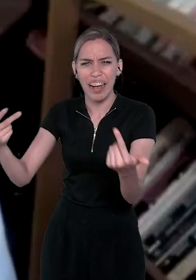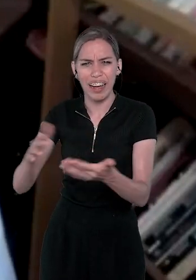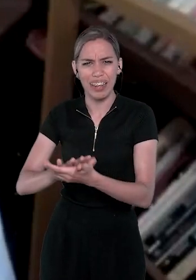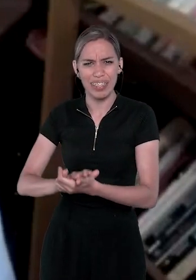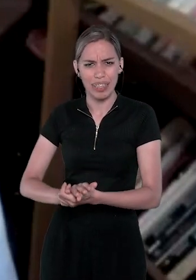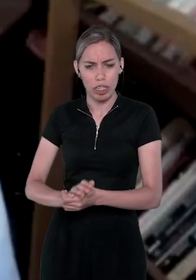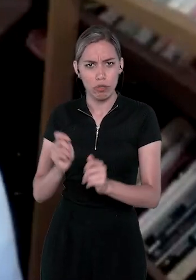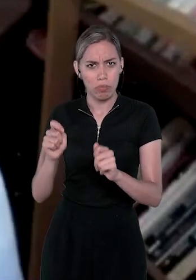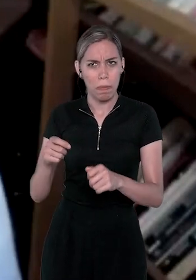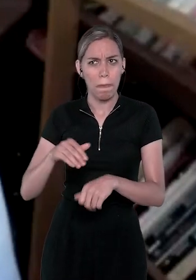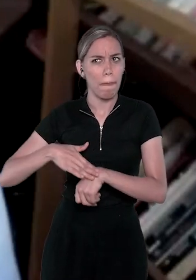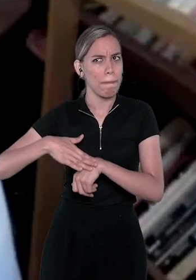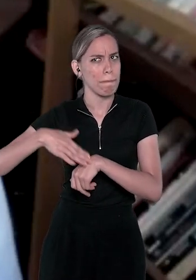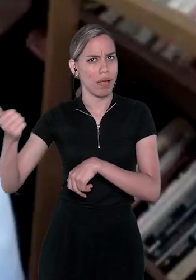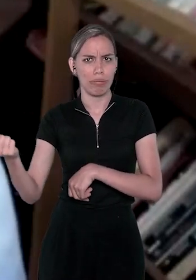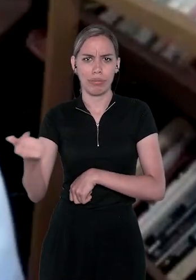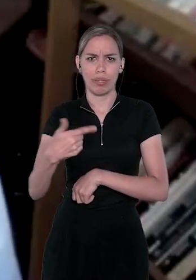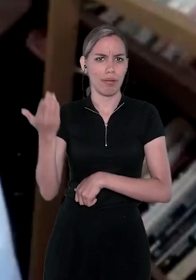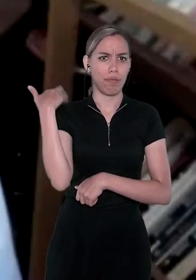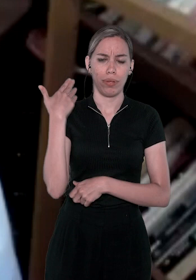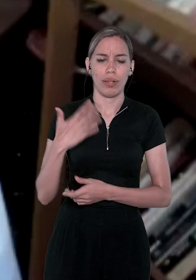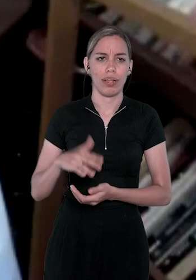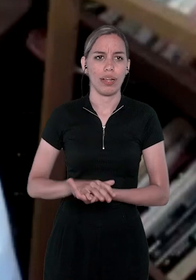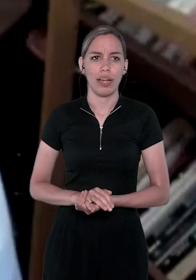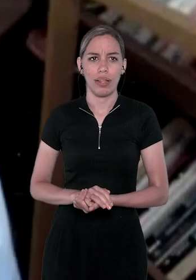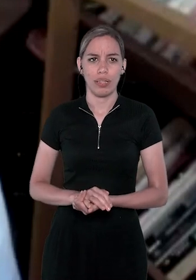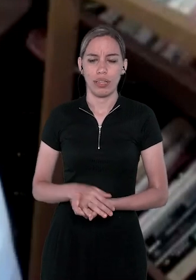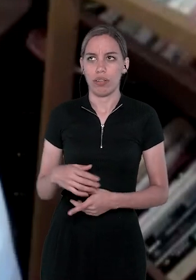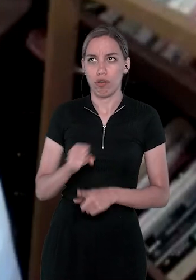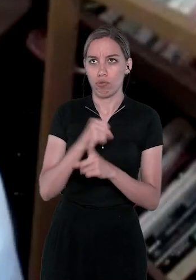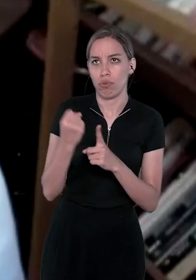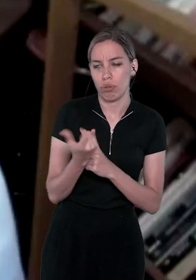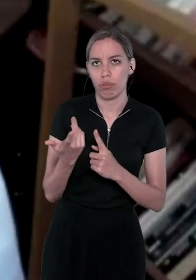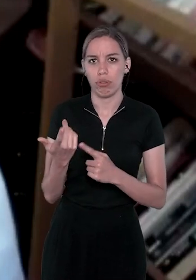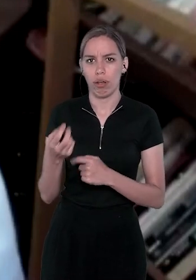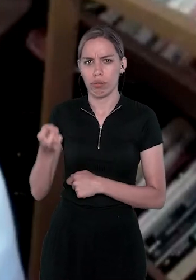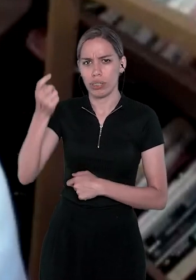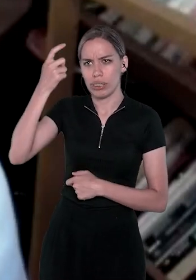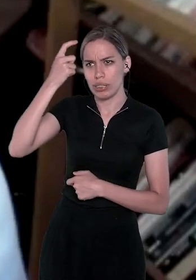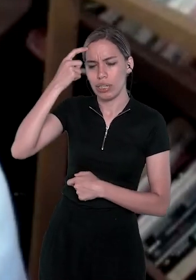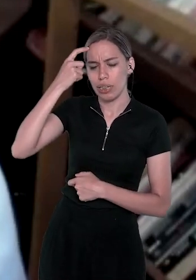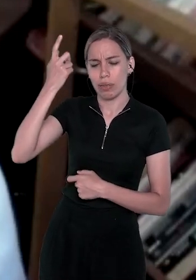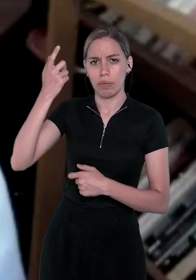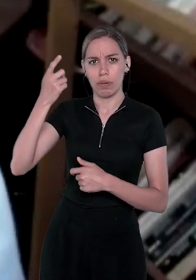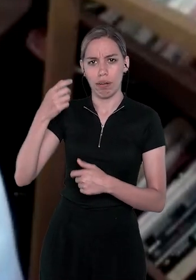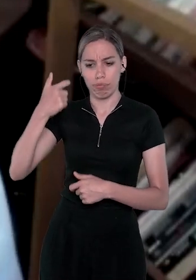nossa militância, né? Social, e intelectual e pessoal. E a outra, que eu